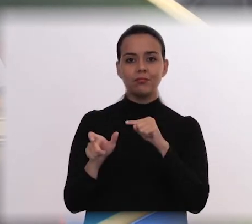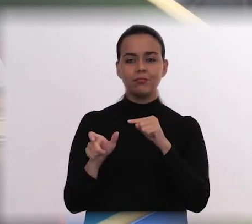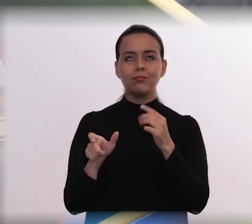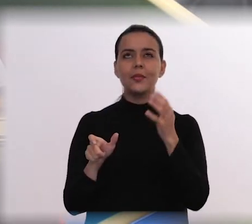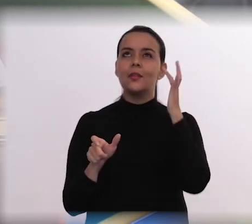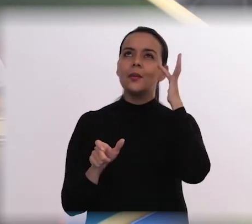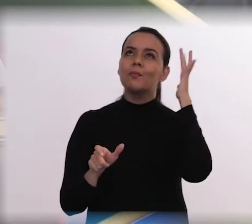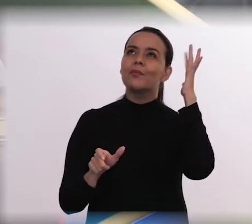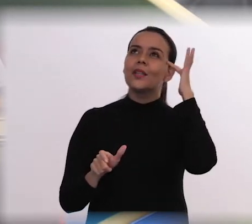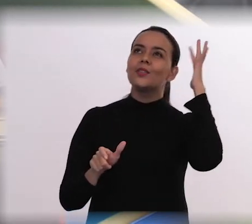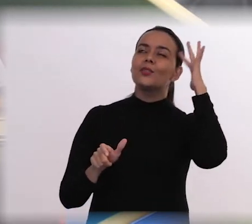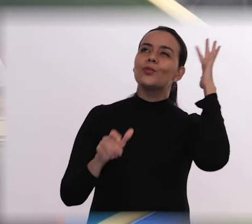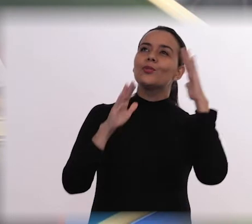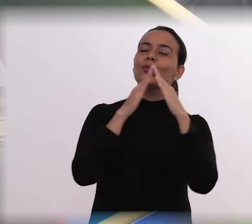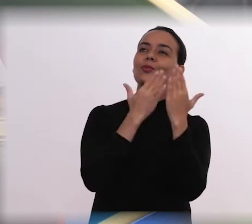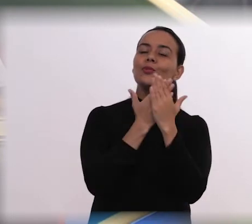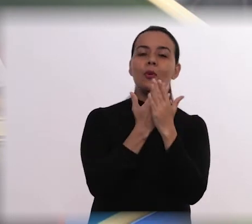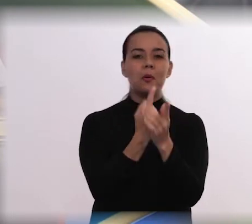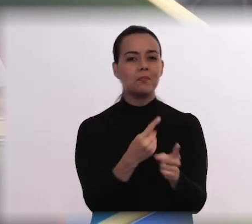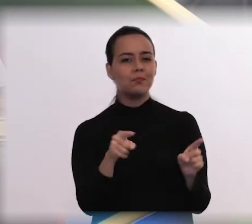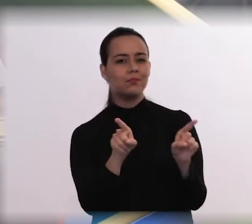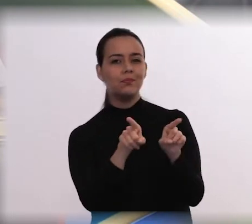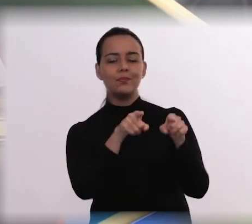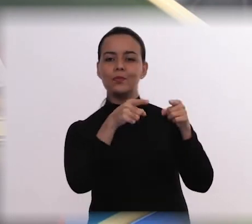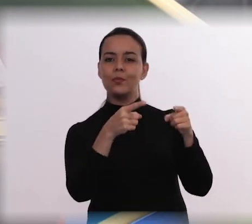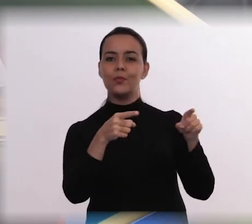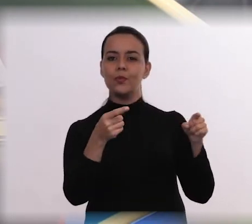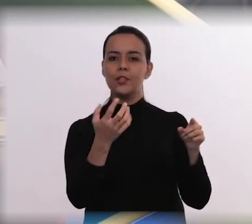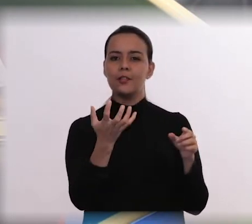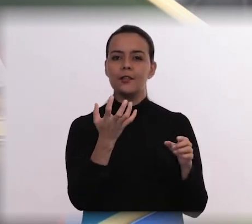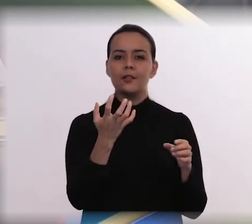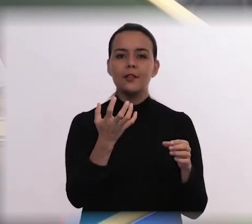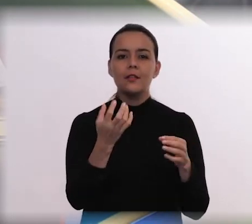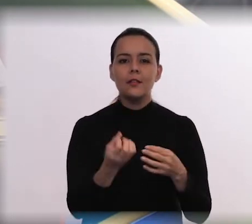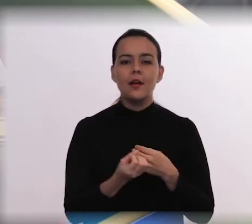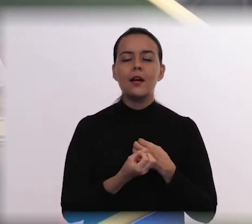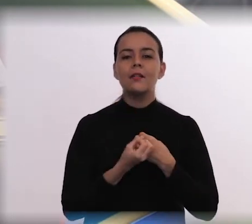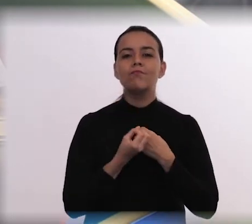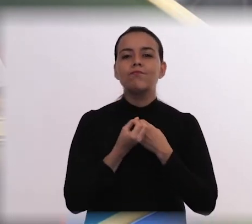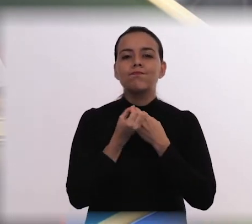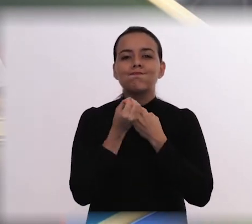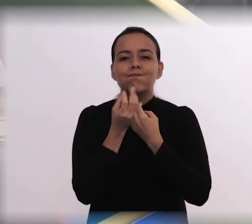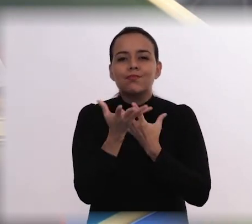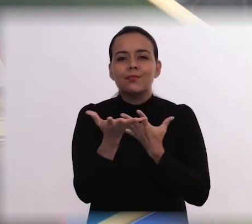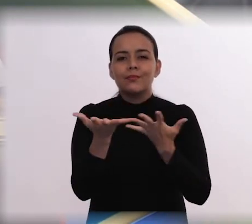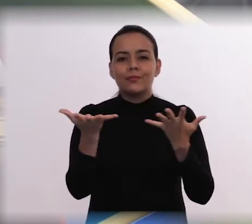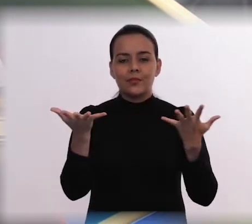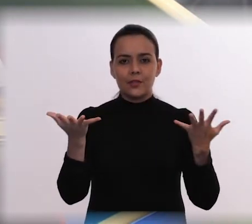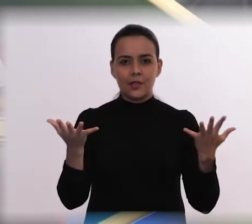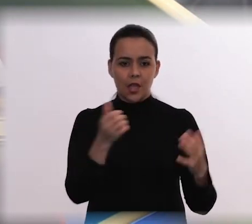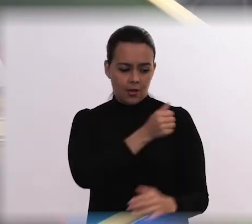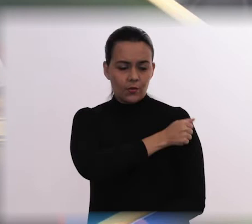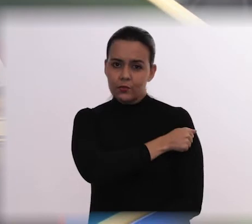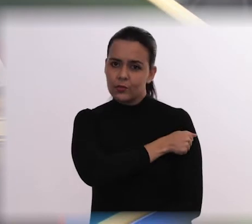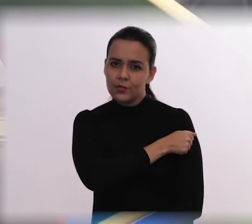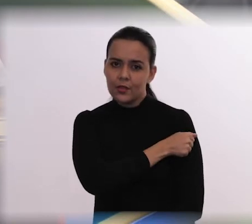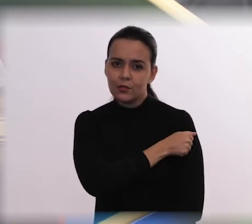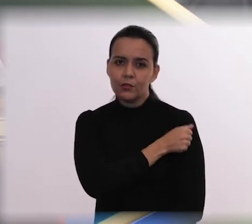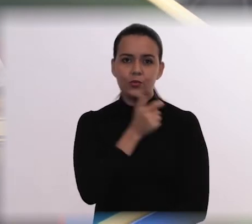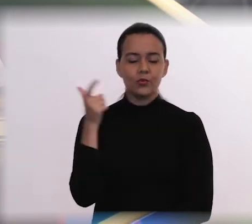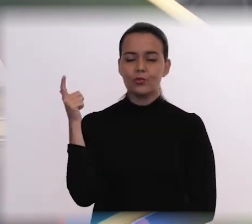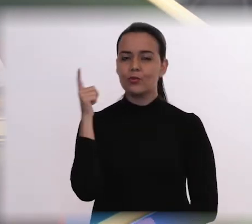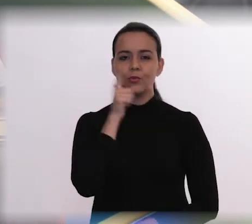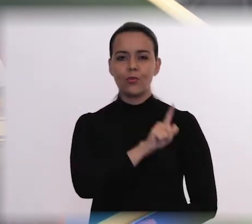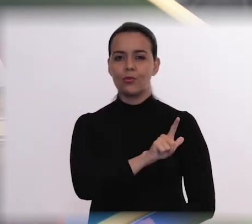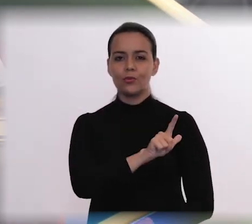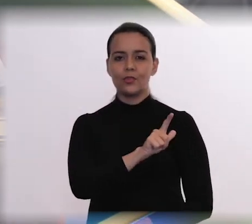do conservatório uma plataforma de construção para que os alunos, para que o público